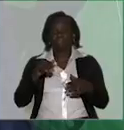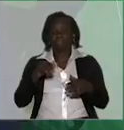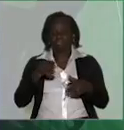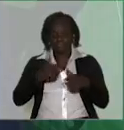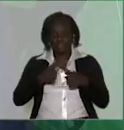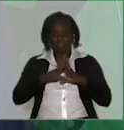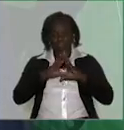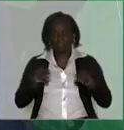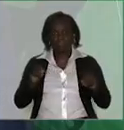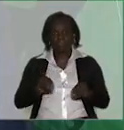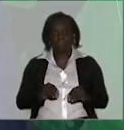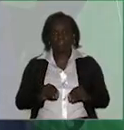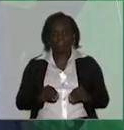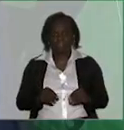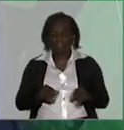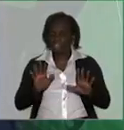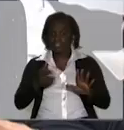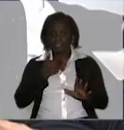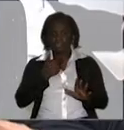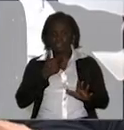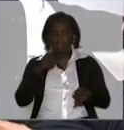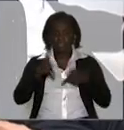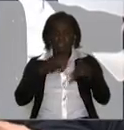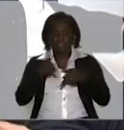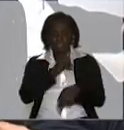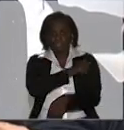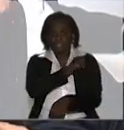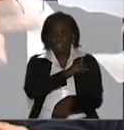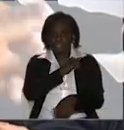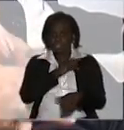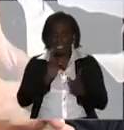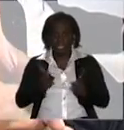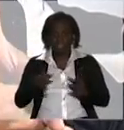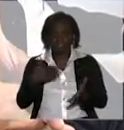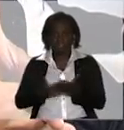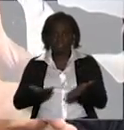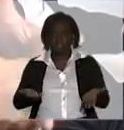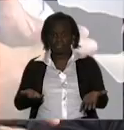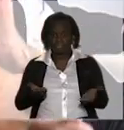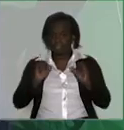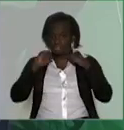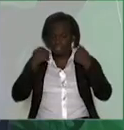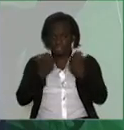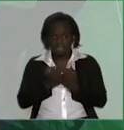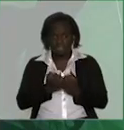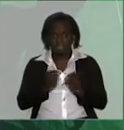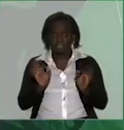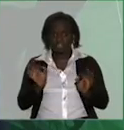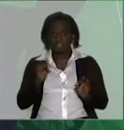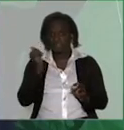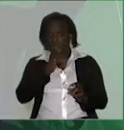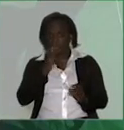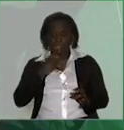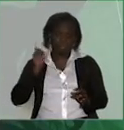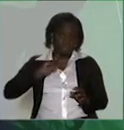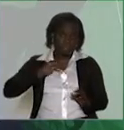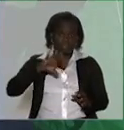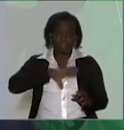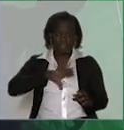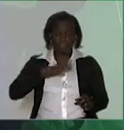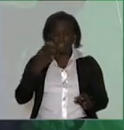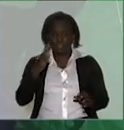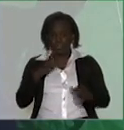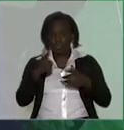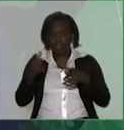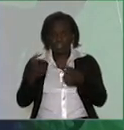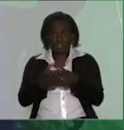si e resolver esse assunto. O que não pode é a população do Rio de Janeiro continuar como está, sem o seu estádio. O Flamengo, o Fluminense, o Botafogo, o